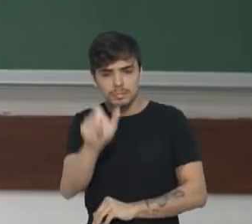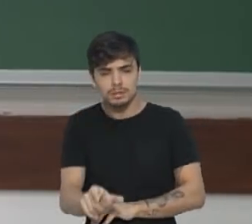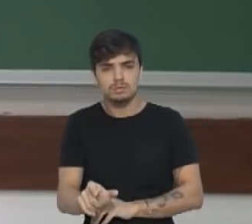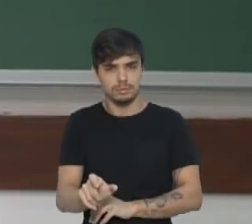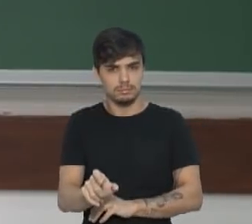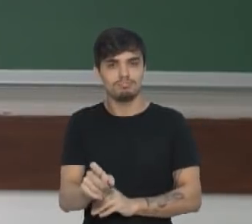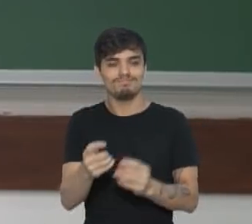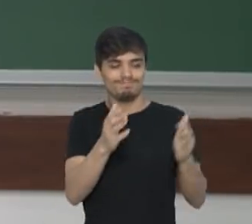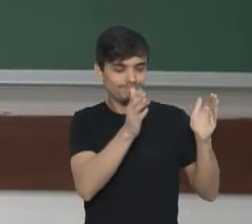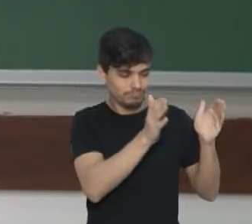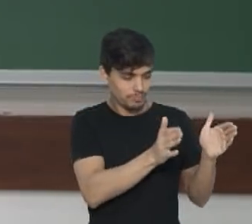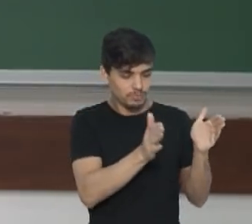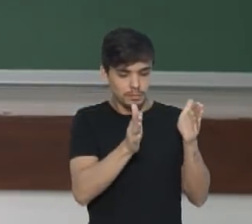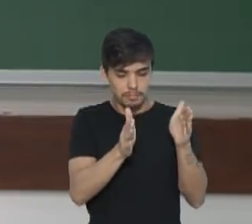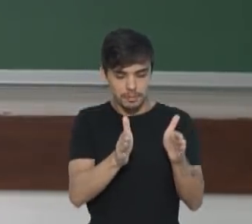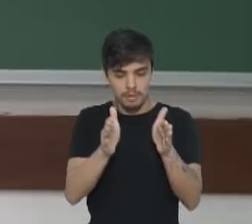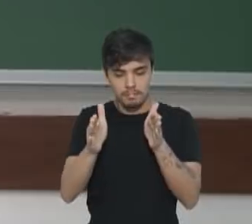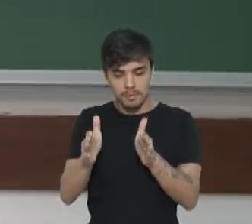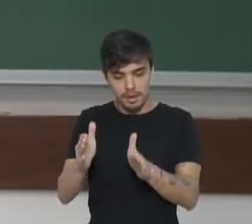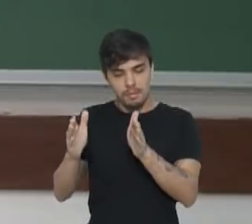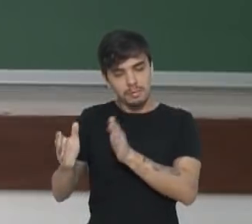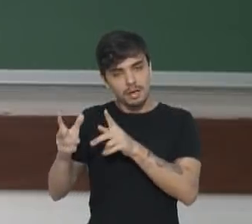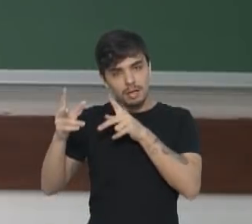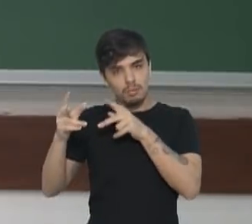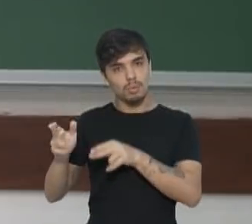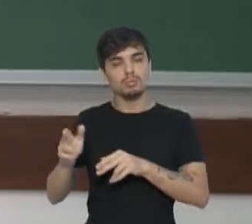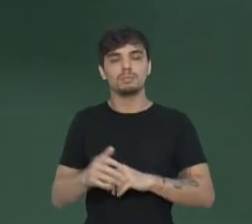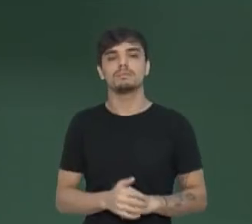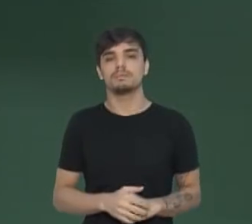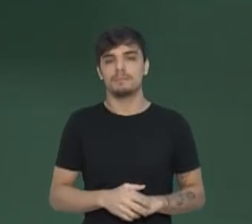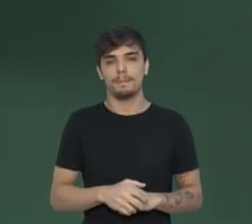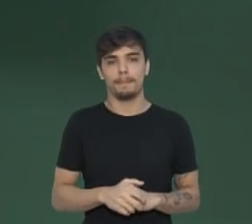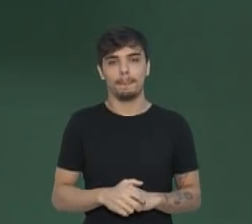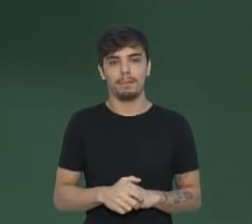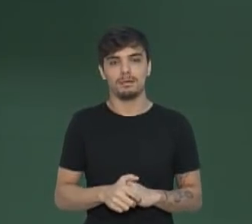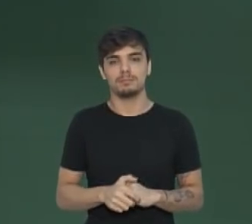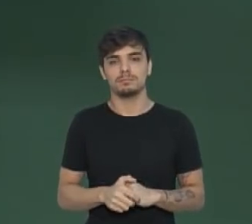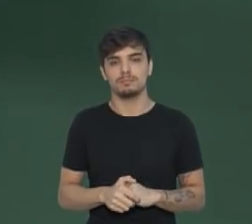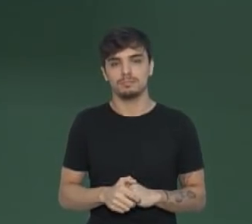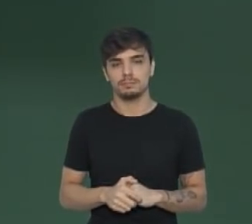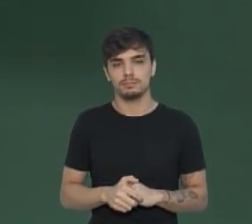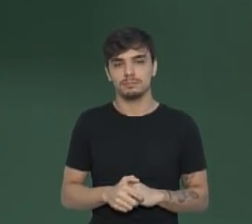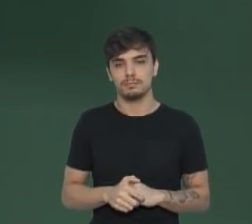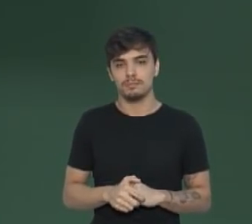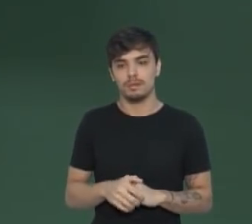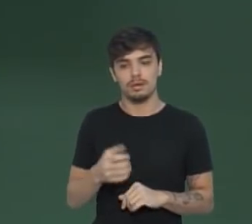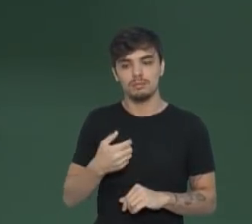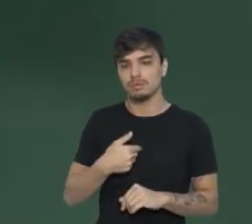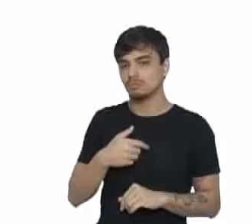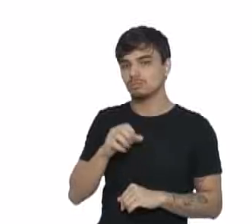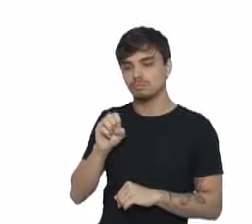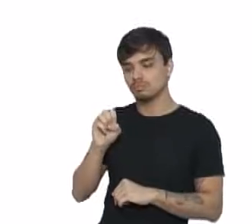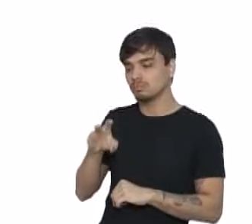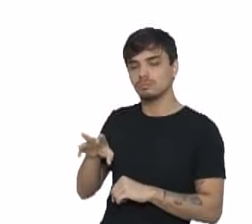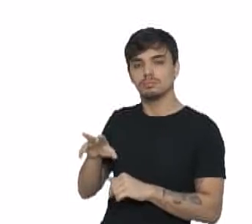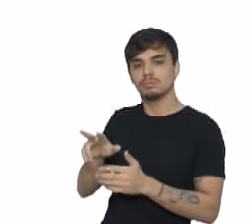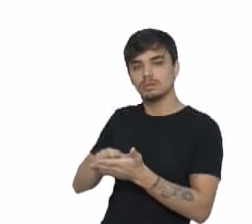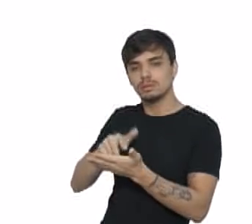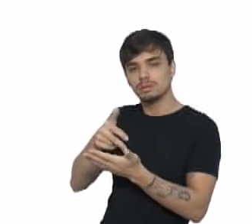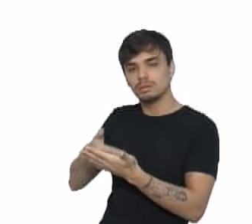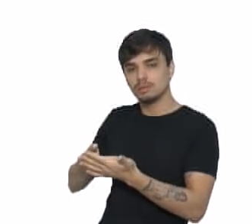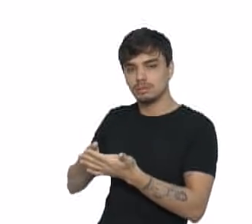mesma sequência. Tá? Partindo disso, não te lançarias ao chão e rangeria